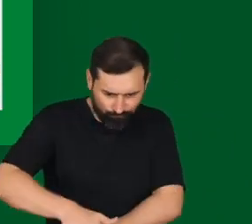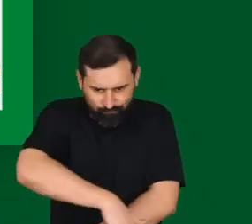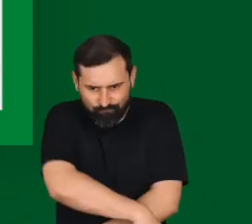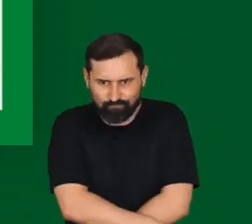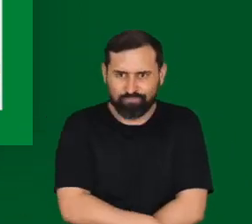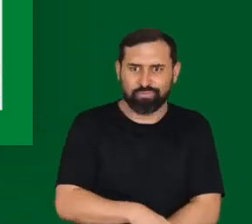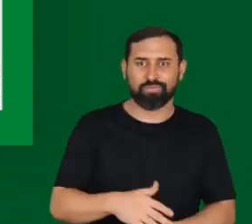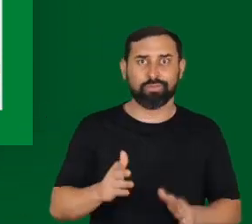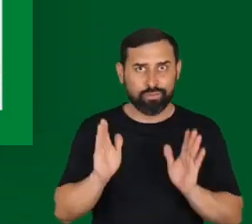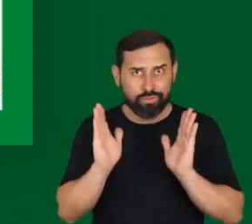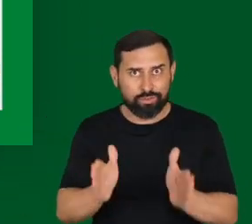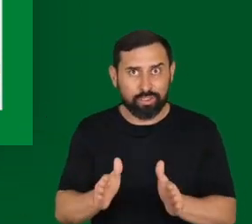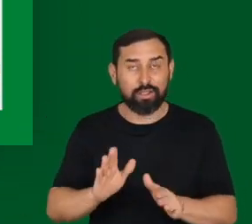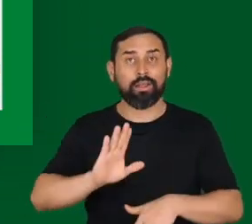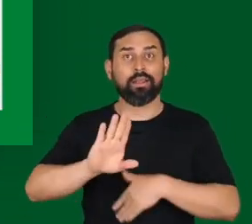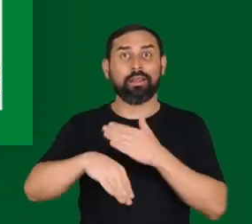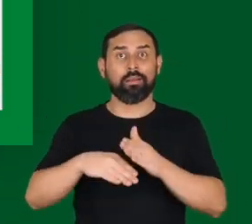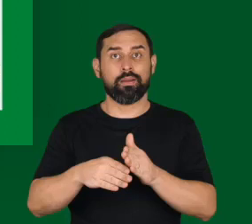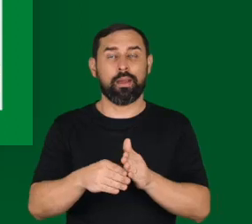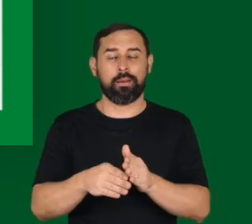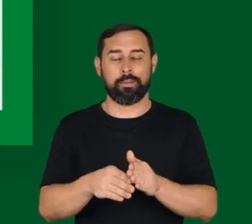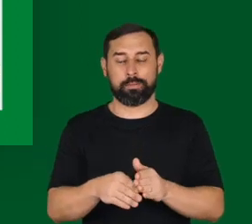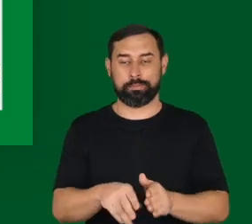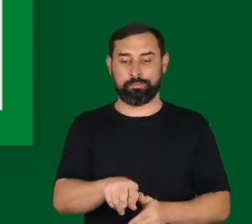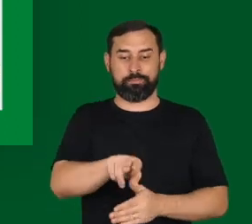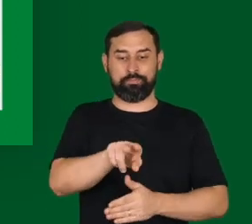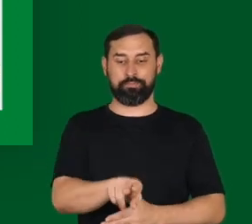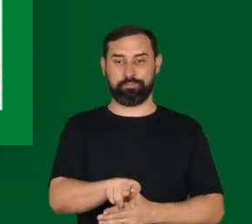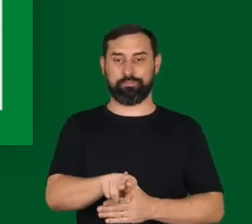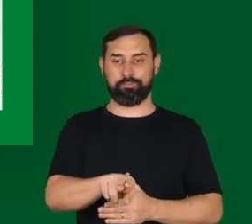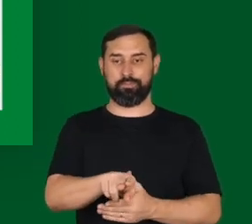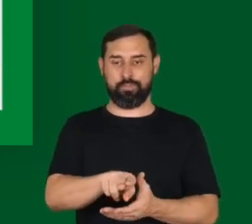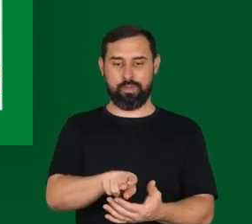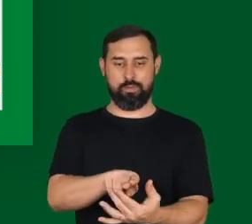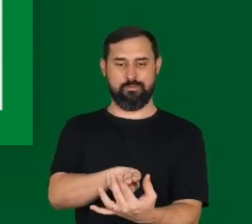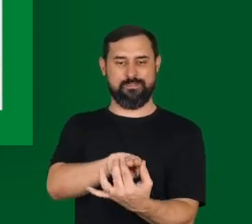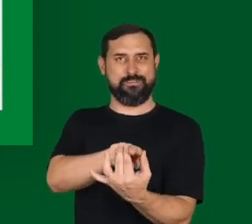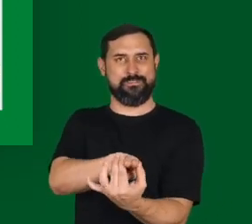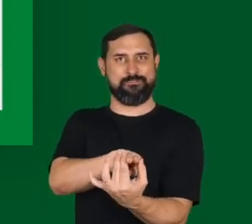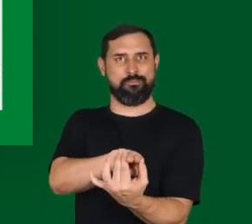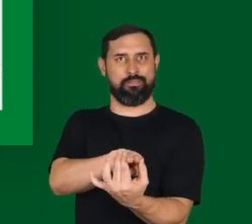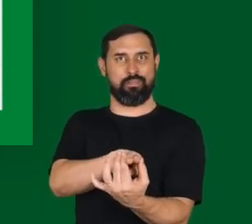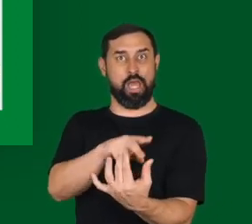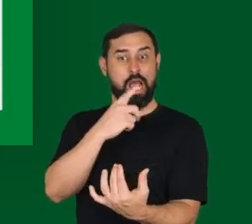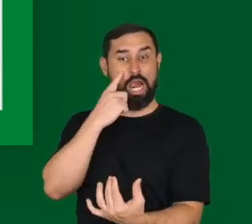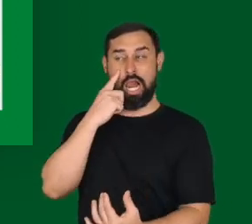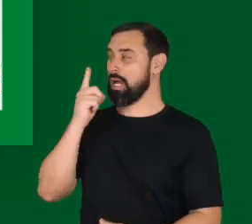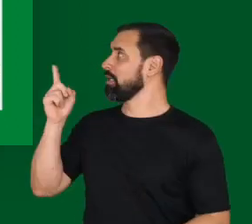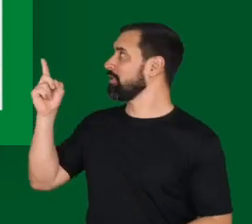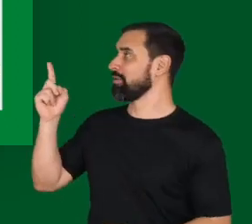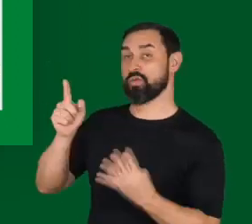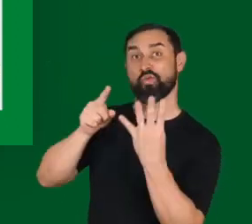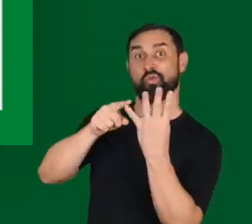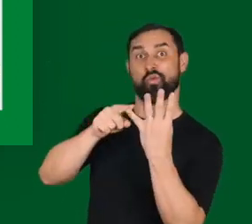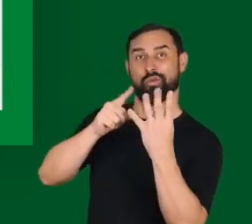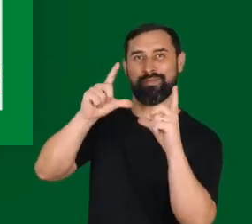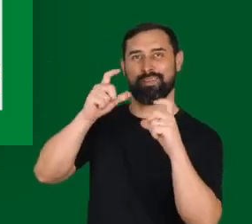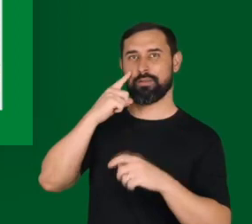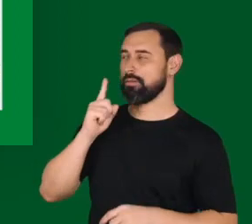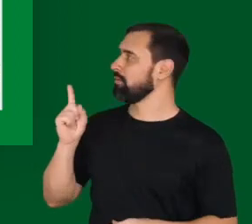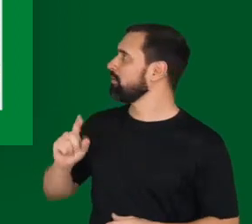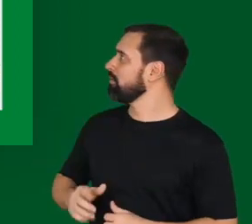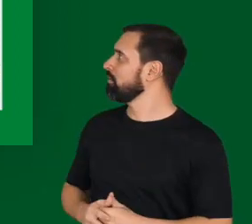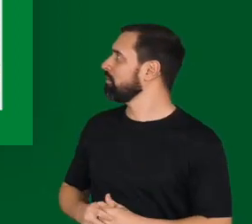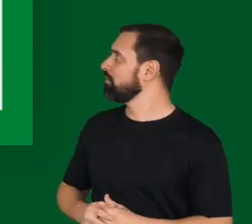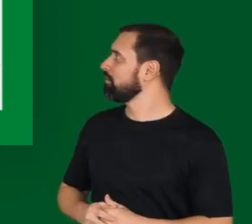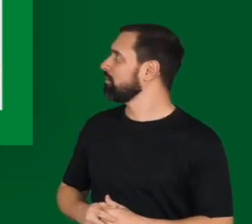além desse fechamento com o lençol, a gente também faz um alinhamento das pernas. Porque quando a gente tem